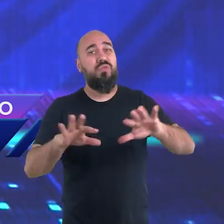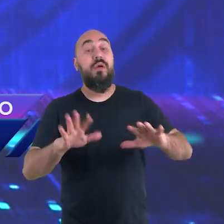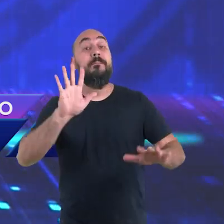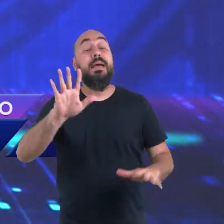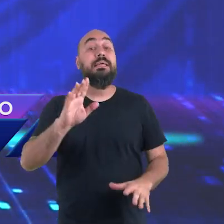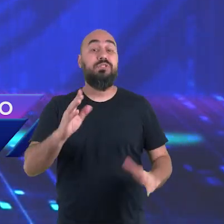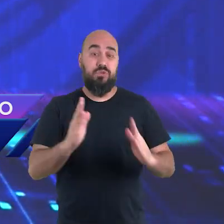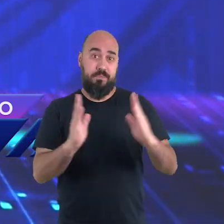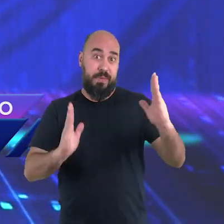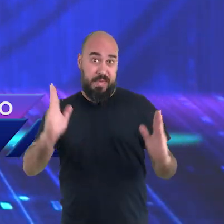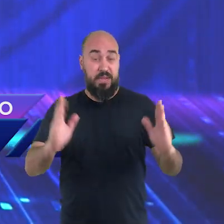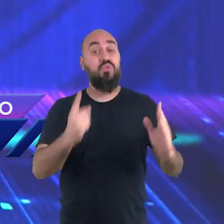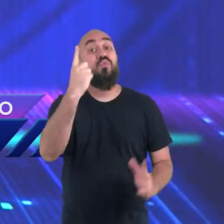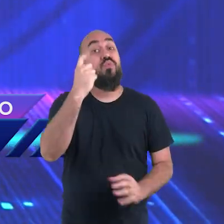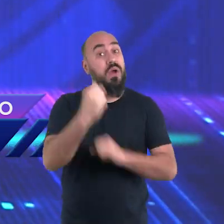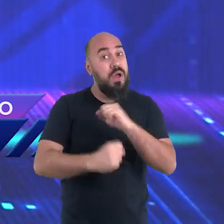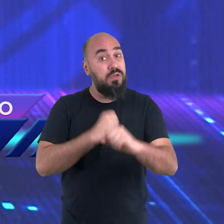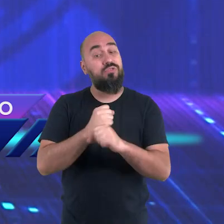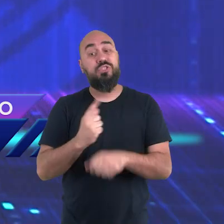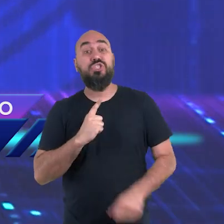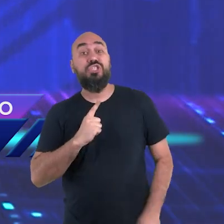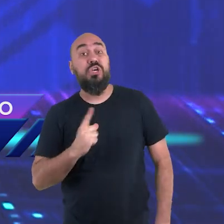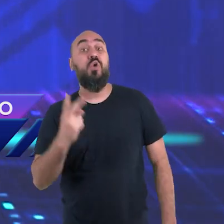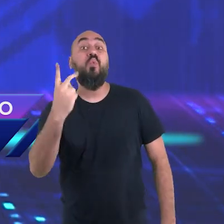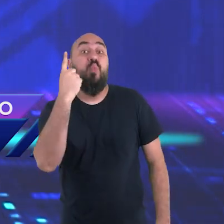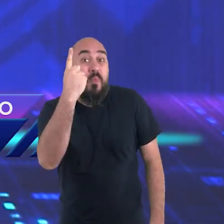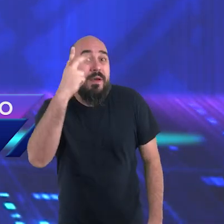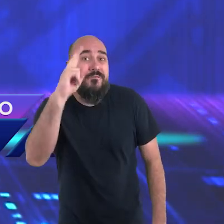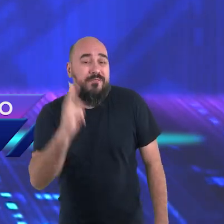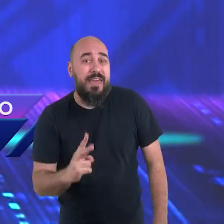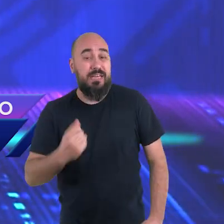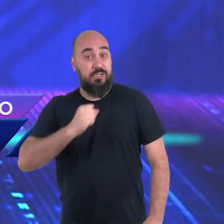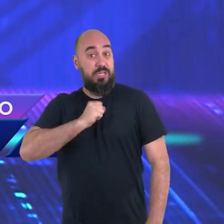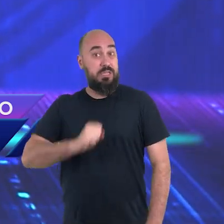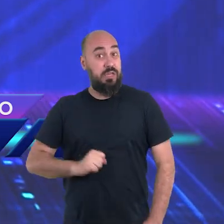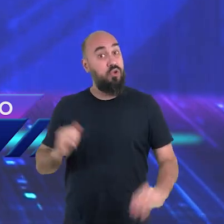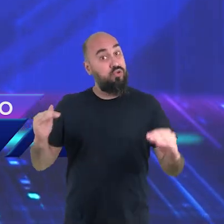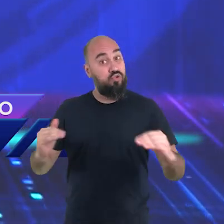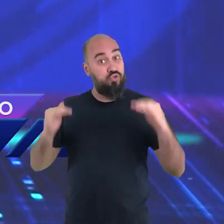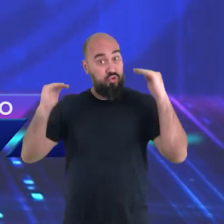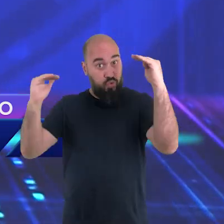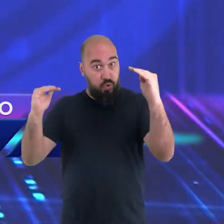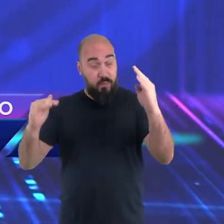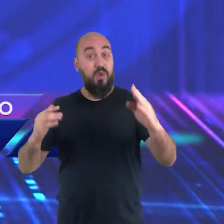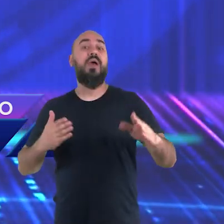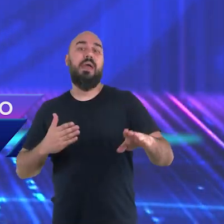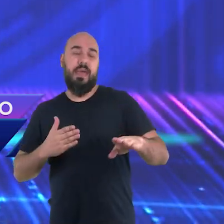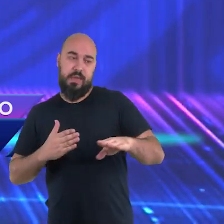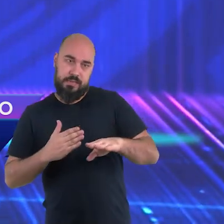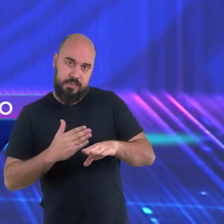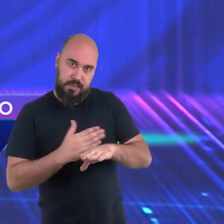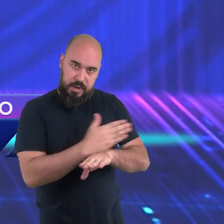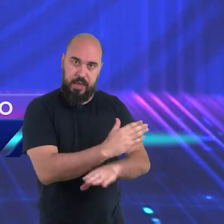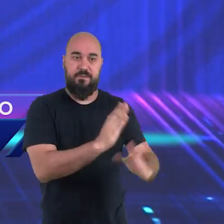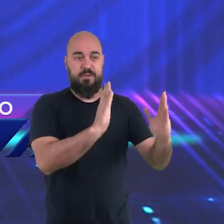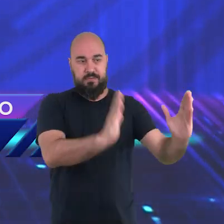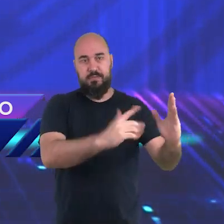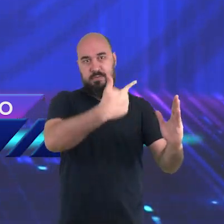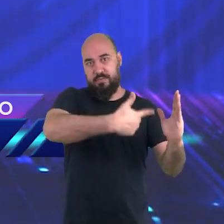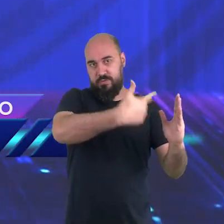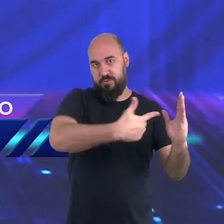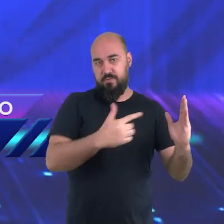do perdão, o sumo sacerdote era quem aparecia. E este sumo sacerdote levava o sangue de um